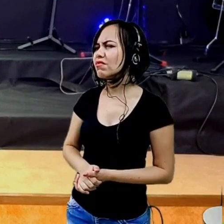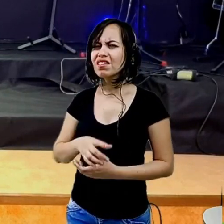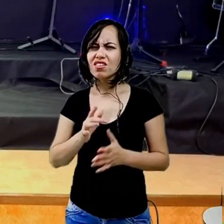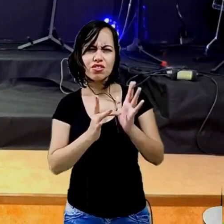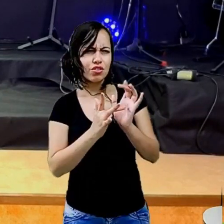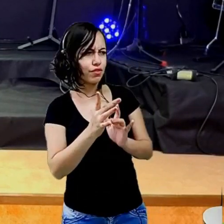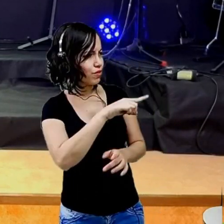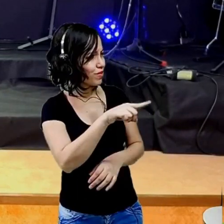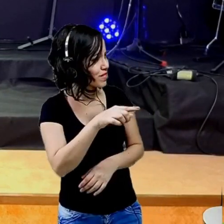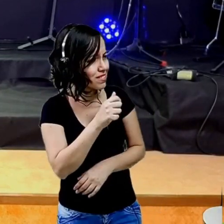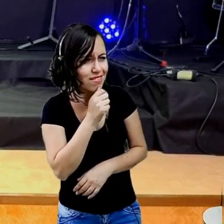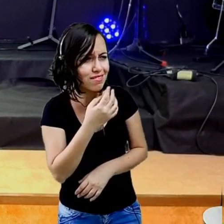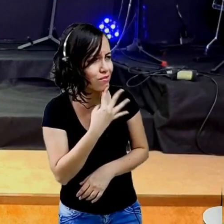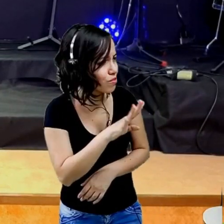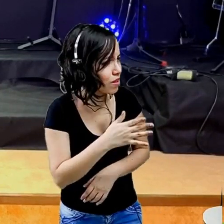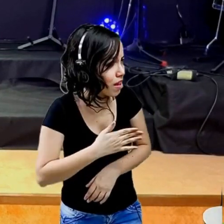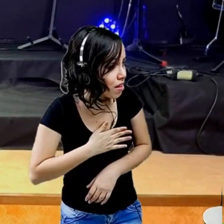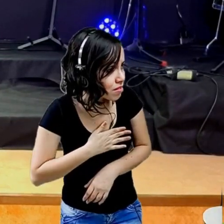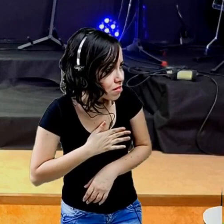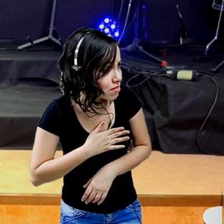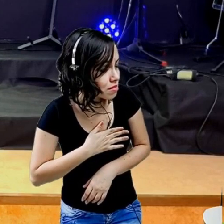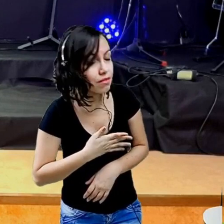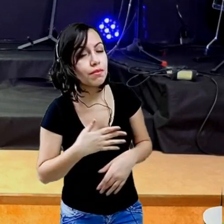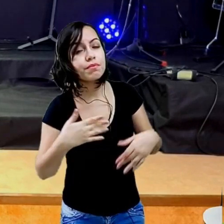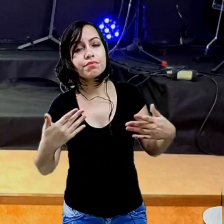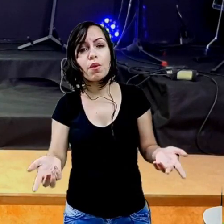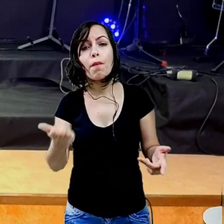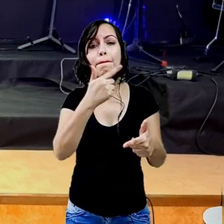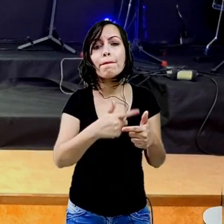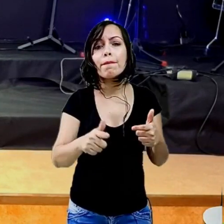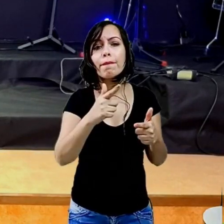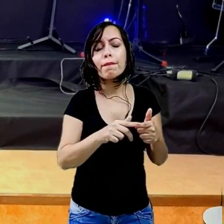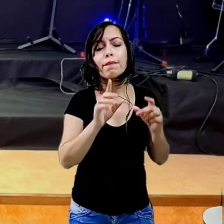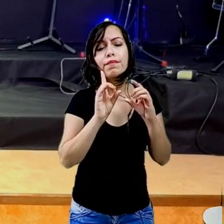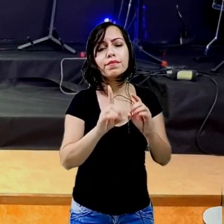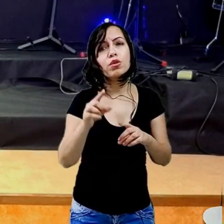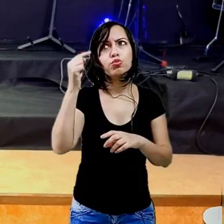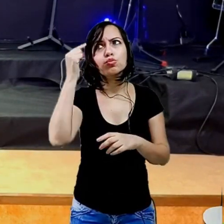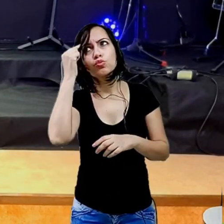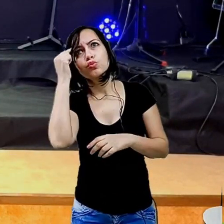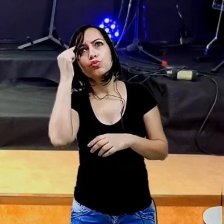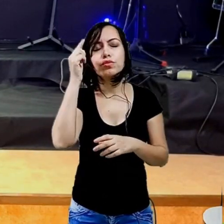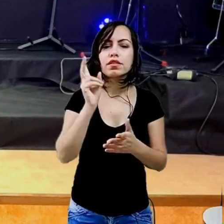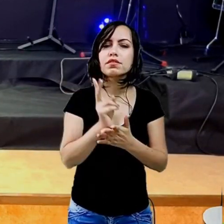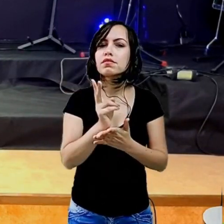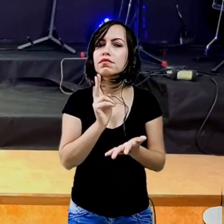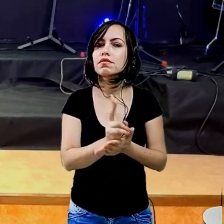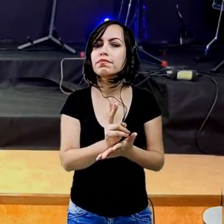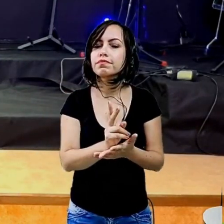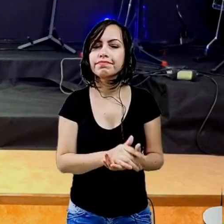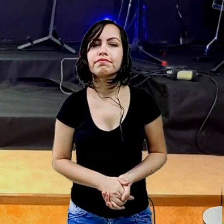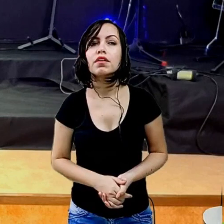Um dos grandes problemas dos discípulos foi a dúvida, queridos. E aí, no